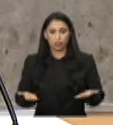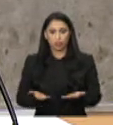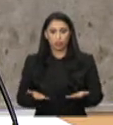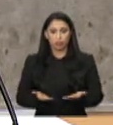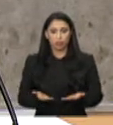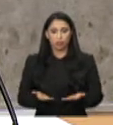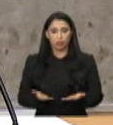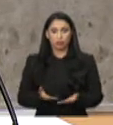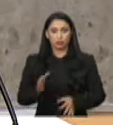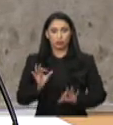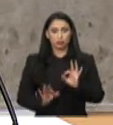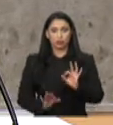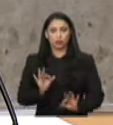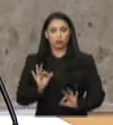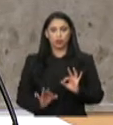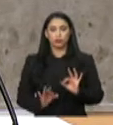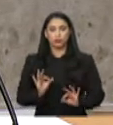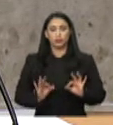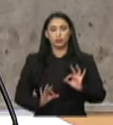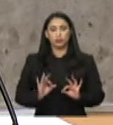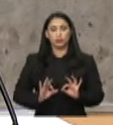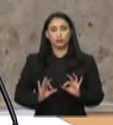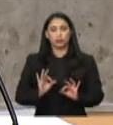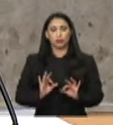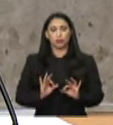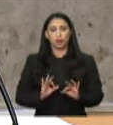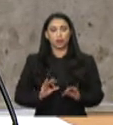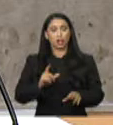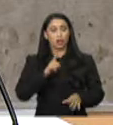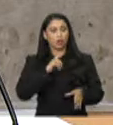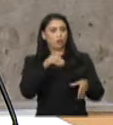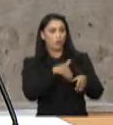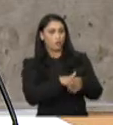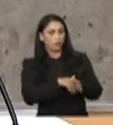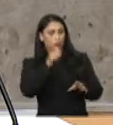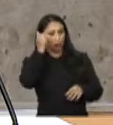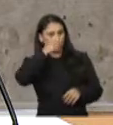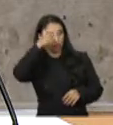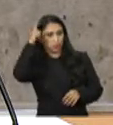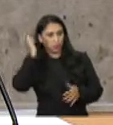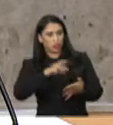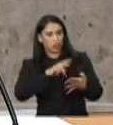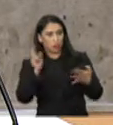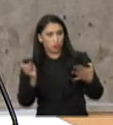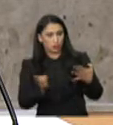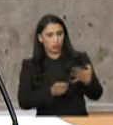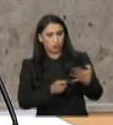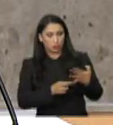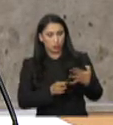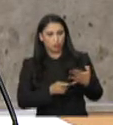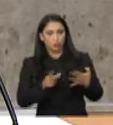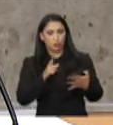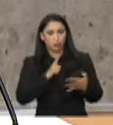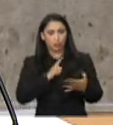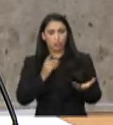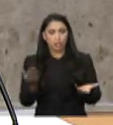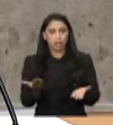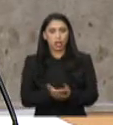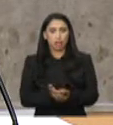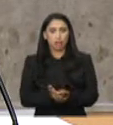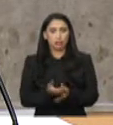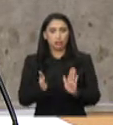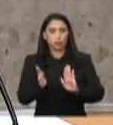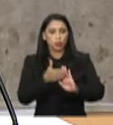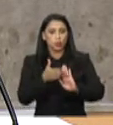e em continuidade o julgamento após o voto-vista decisões Morais que dá provimento a recurso usar Aparecido e apresentação